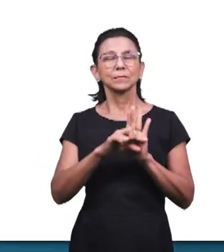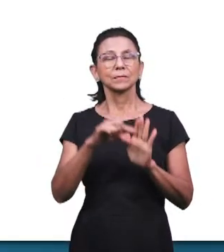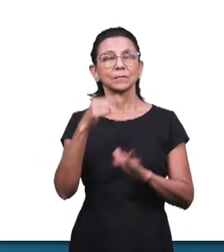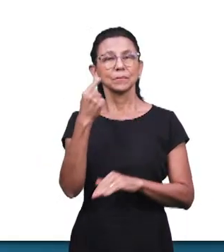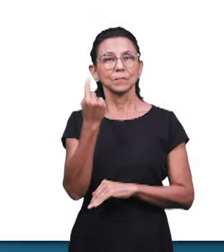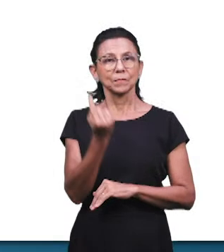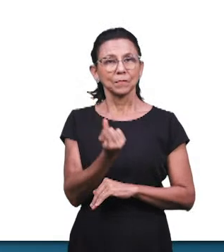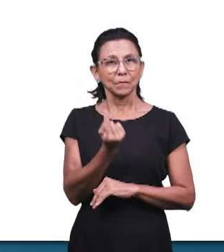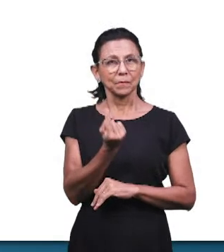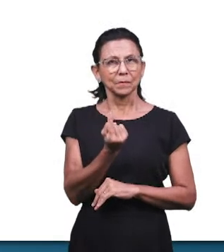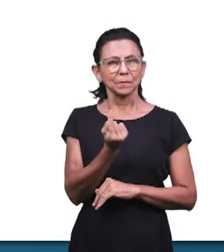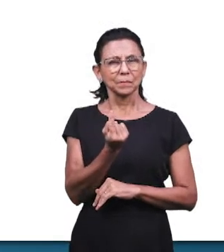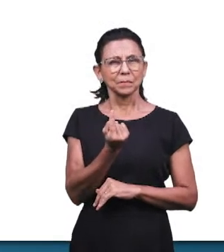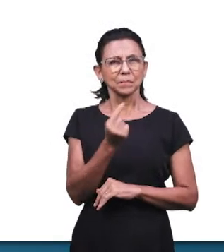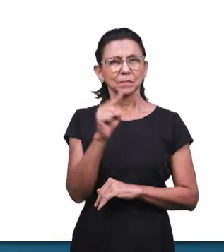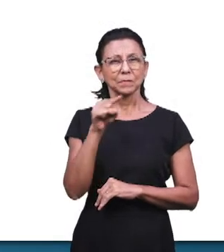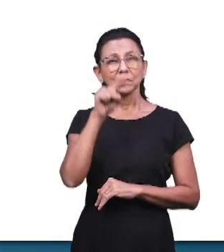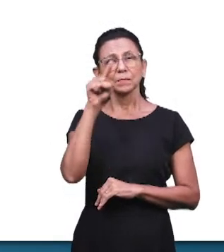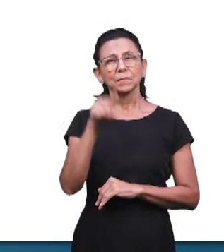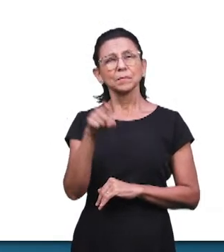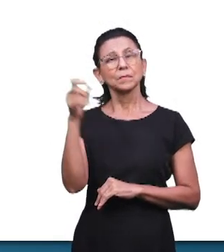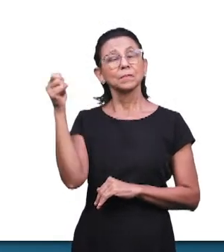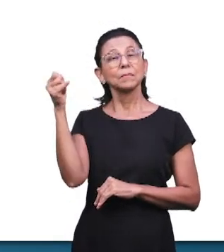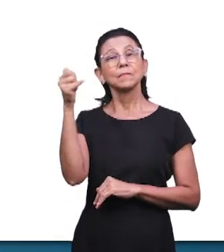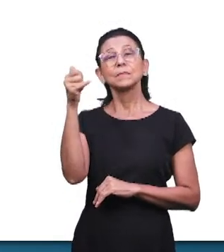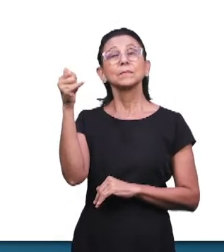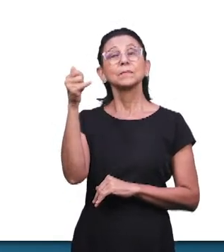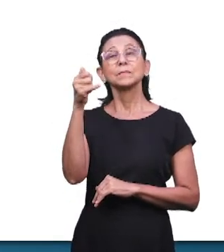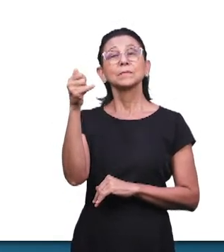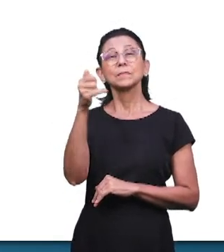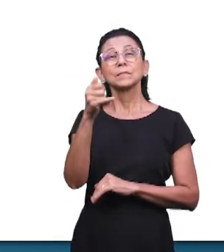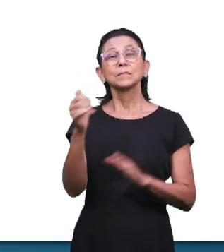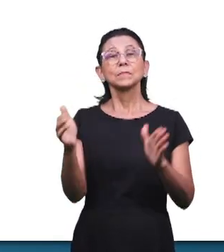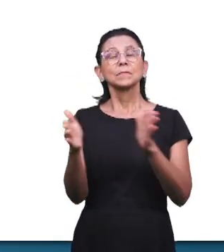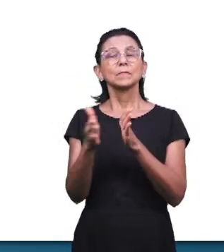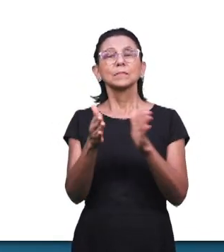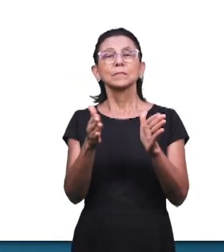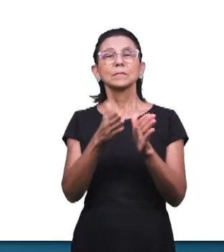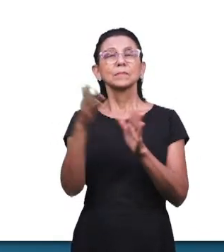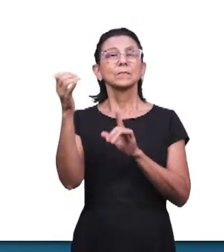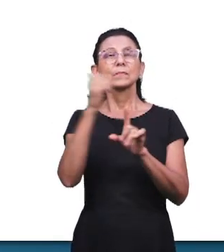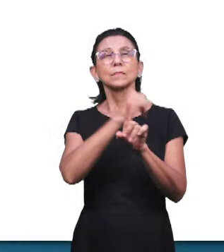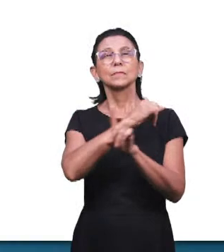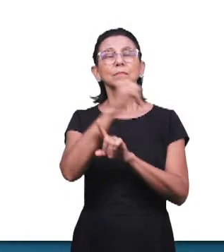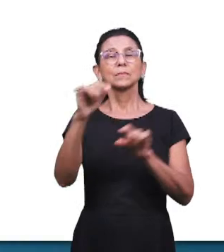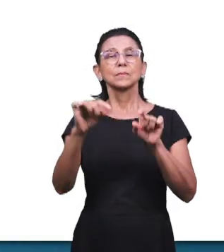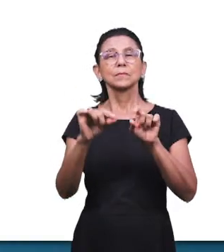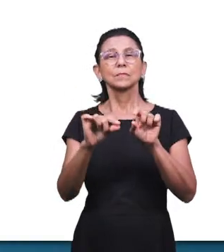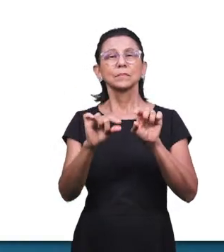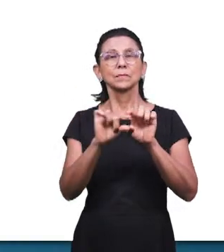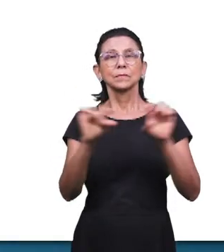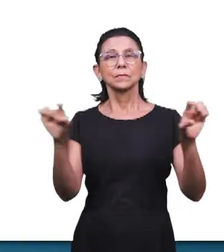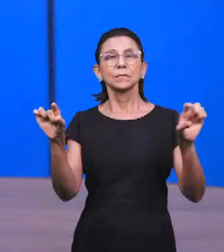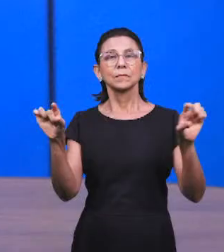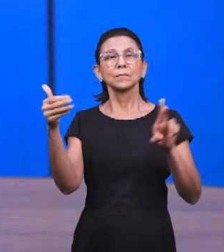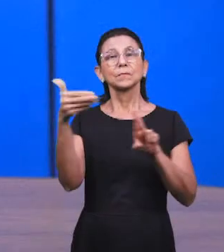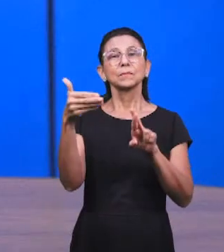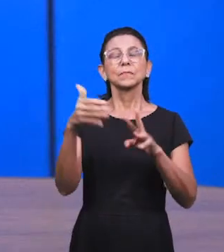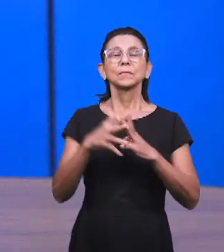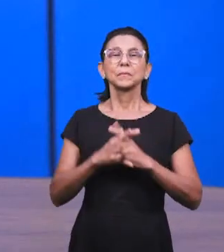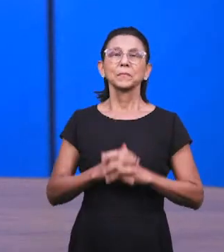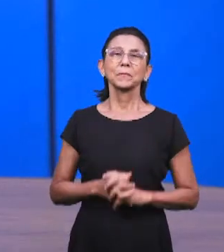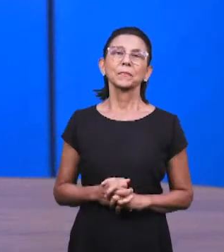verso 1, quem está falando e a que tempo profético esse verso se refere?